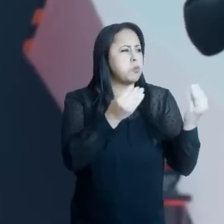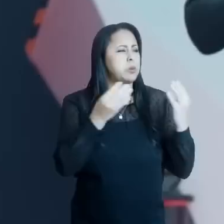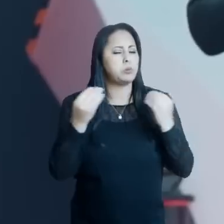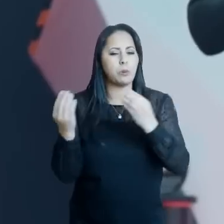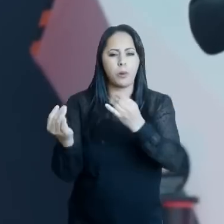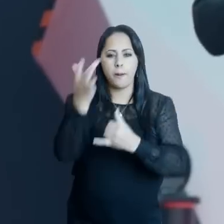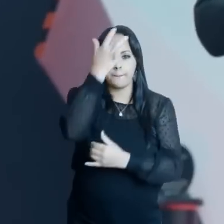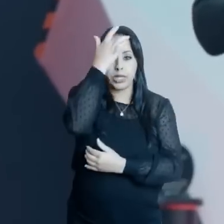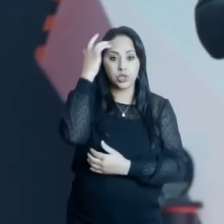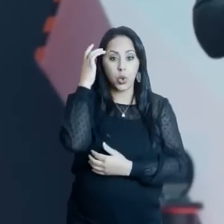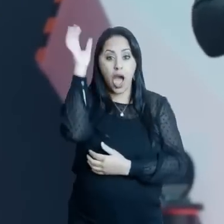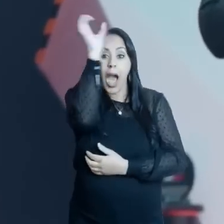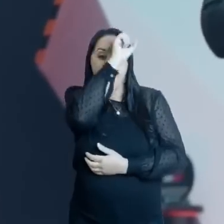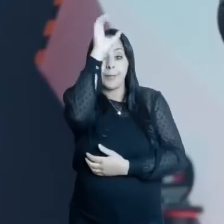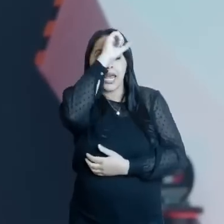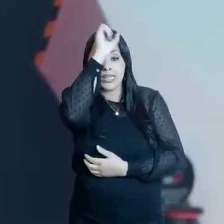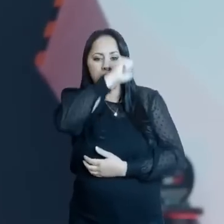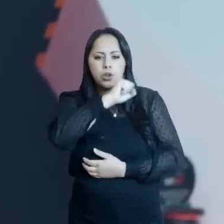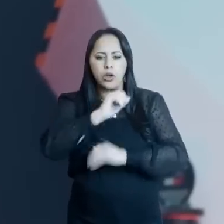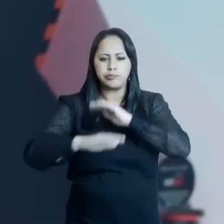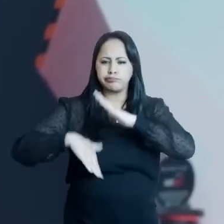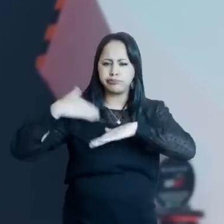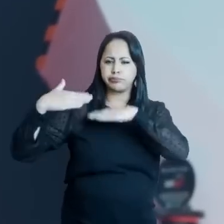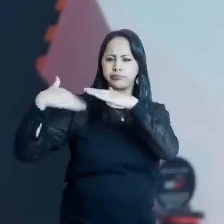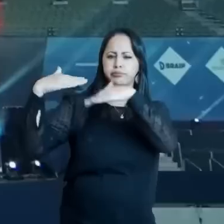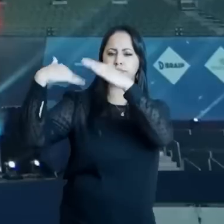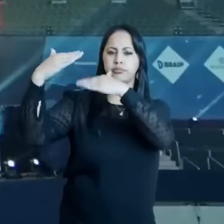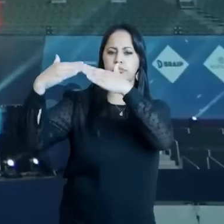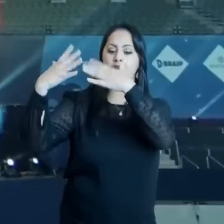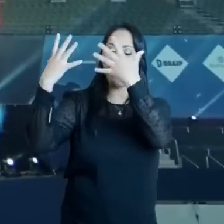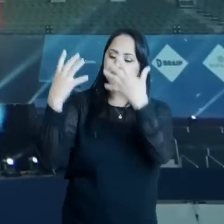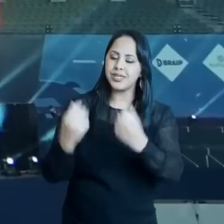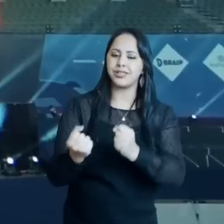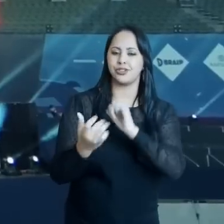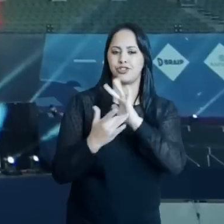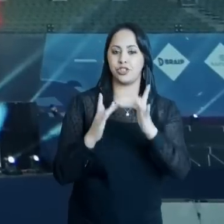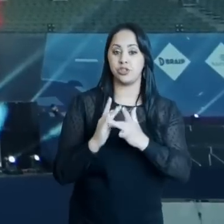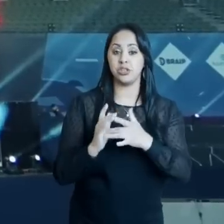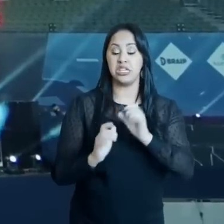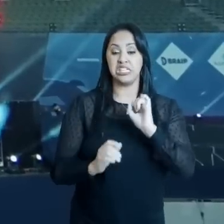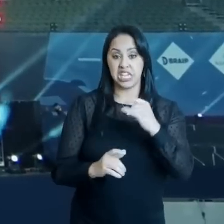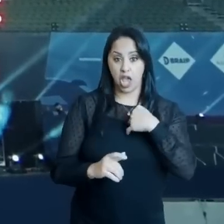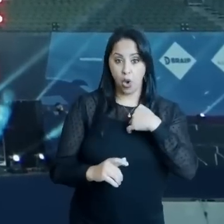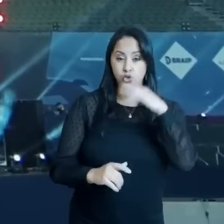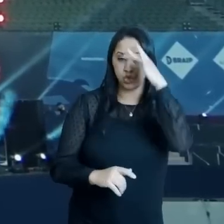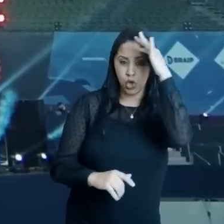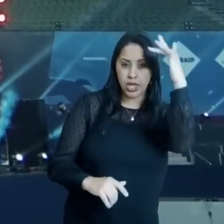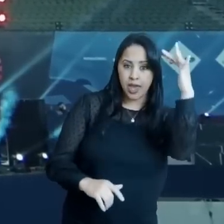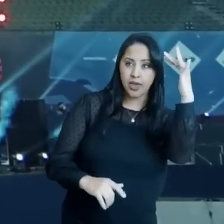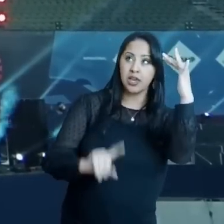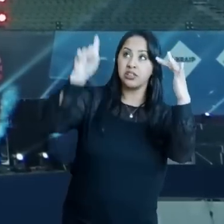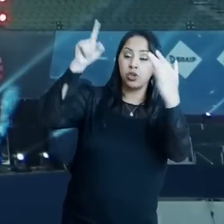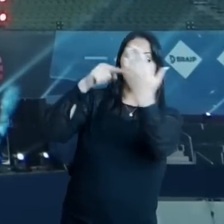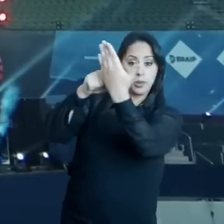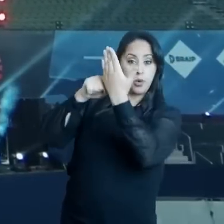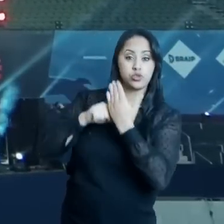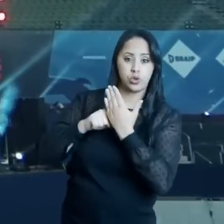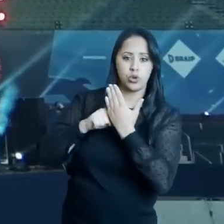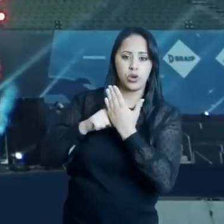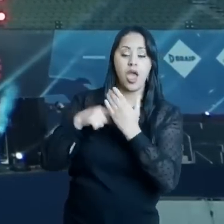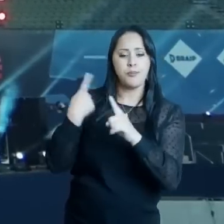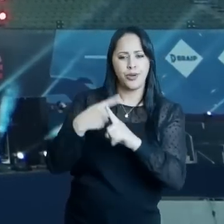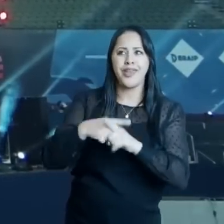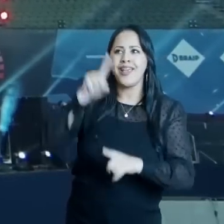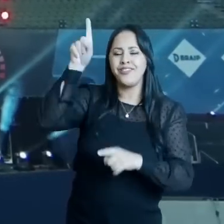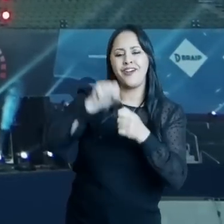pessoas aprendendo, crescendo e aceitando a Jesus, se eu sonhei com isso, se Ele me mostrou isso, é